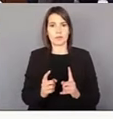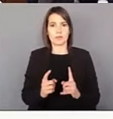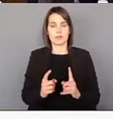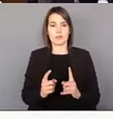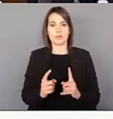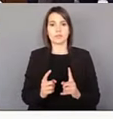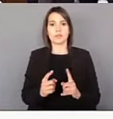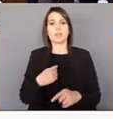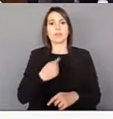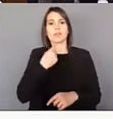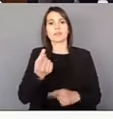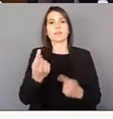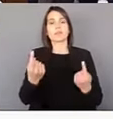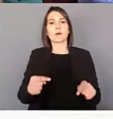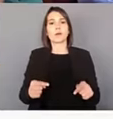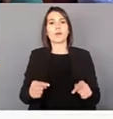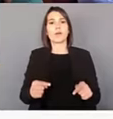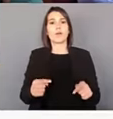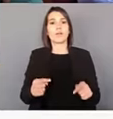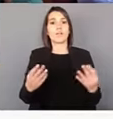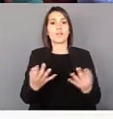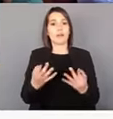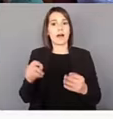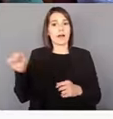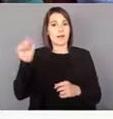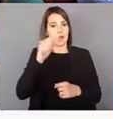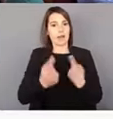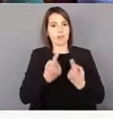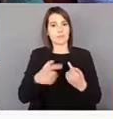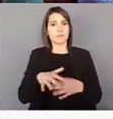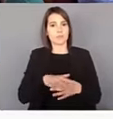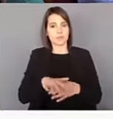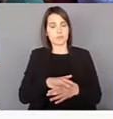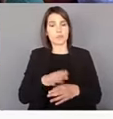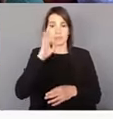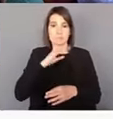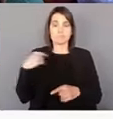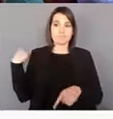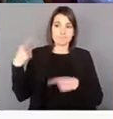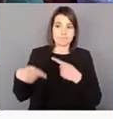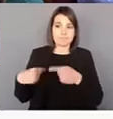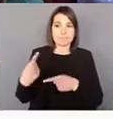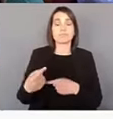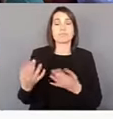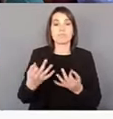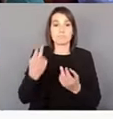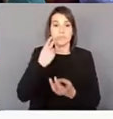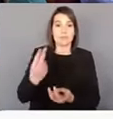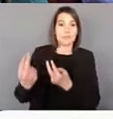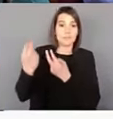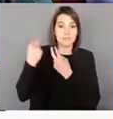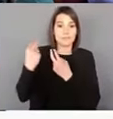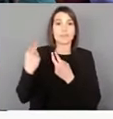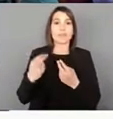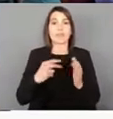para dizer apenas que, de facto, existem algumas situações e se nós historicamente formos analisar as atas dos últimos 20